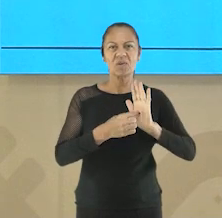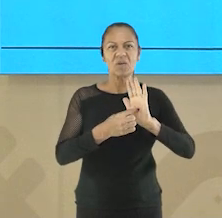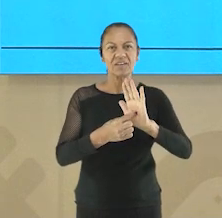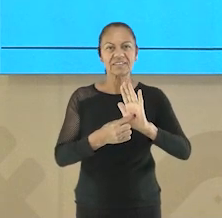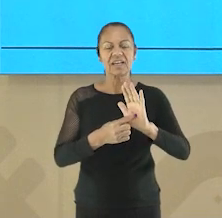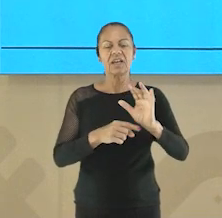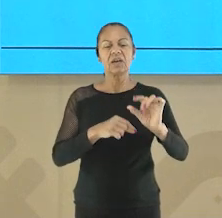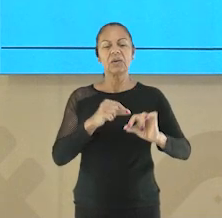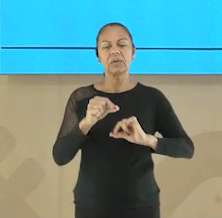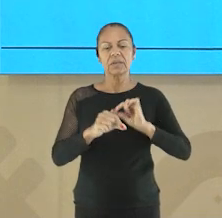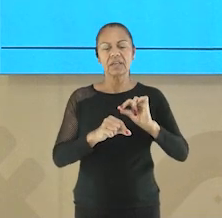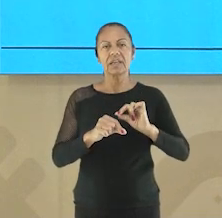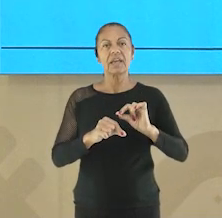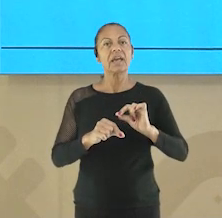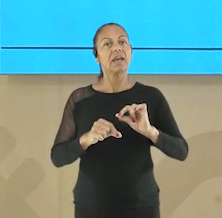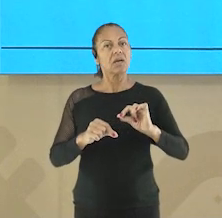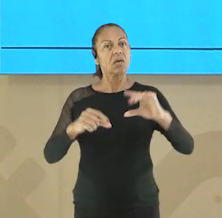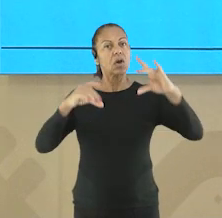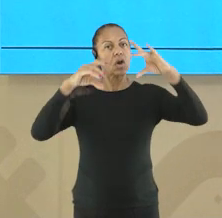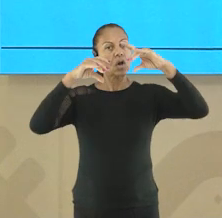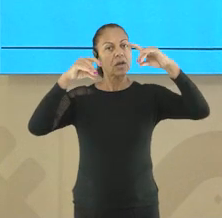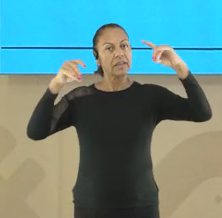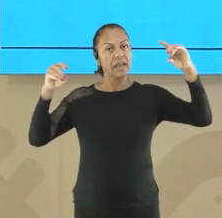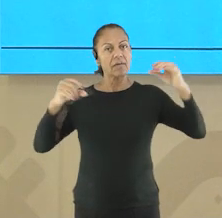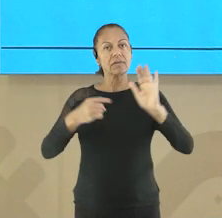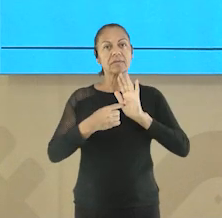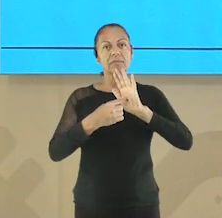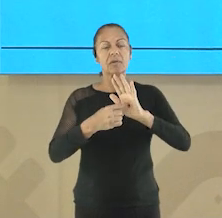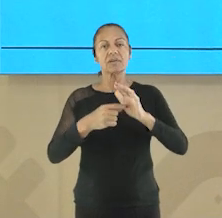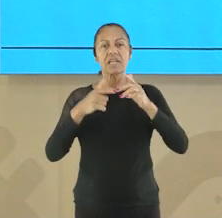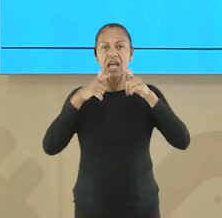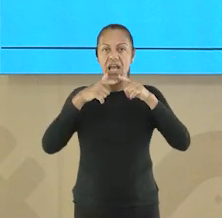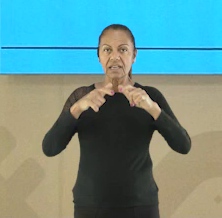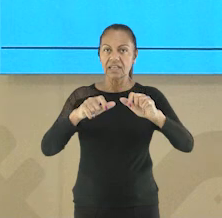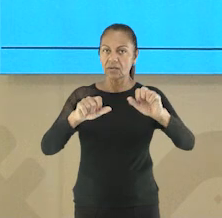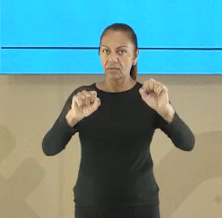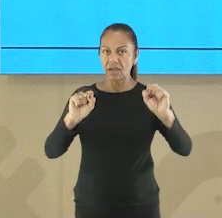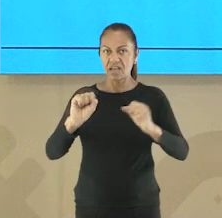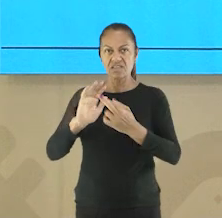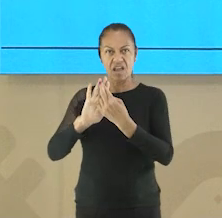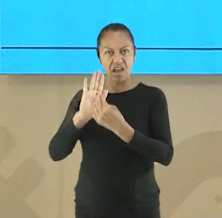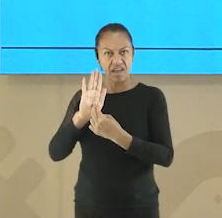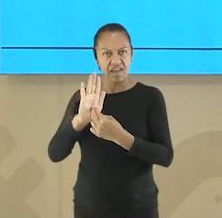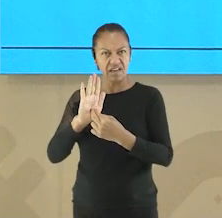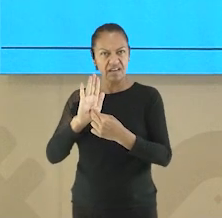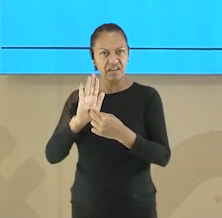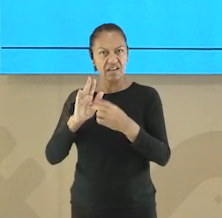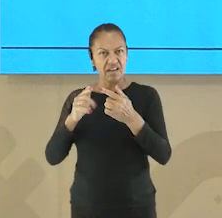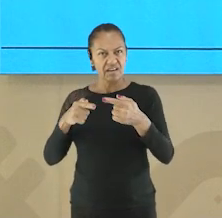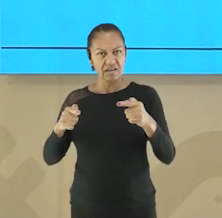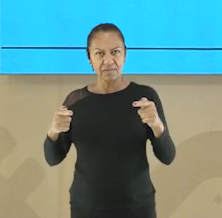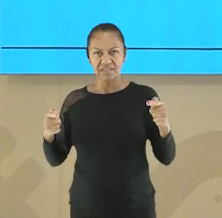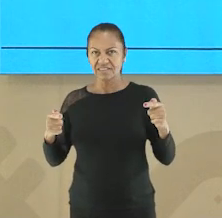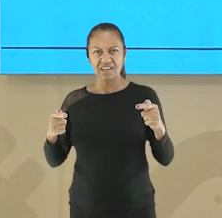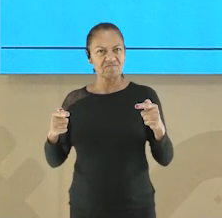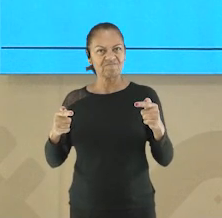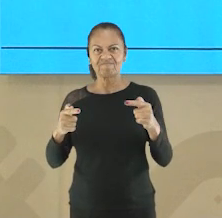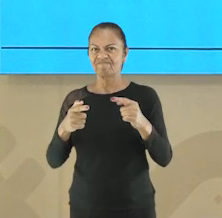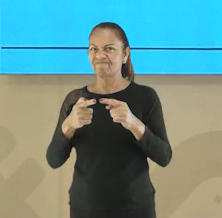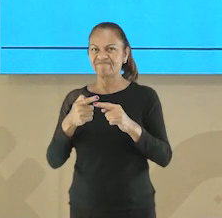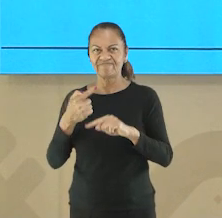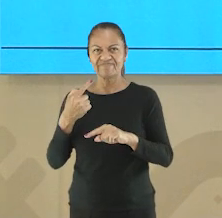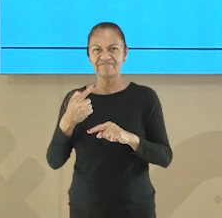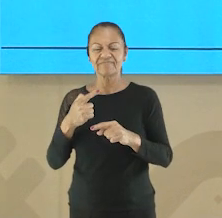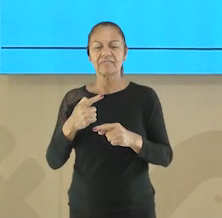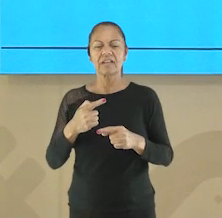leitor, desculpe esta falta que cometo, me desviando do assunto, da história que lhe remeto. Esse cordel também apresenta